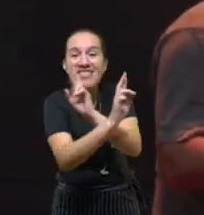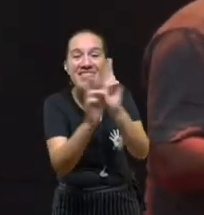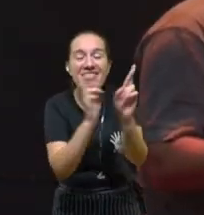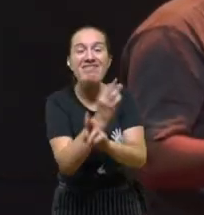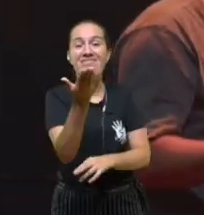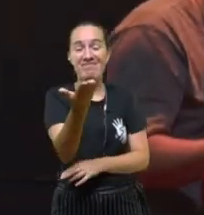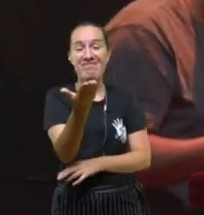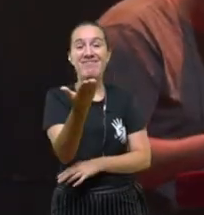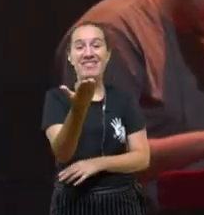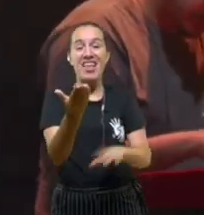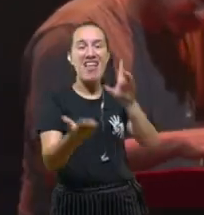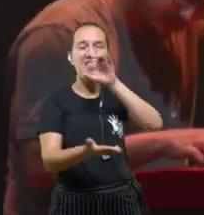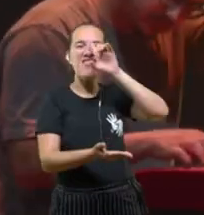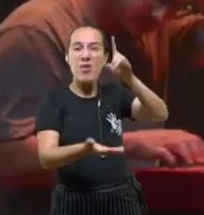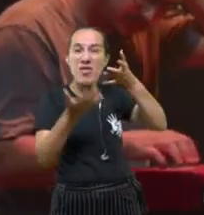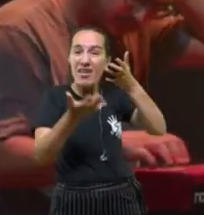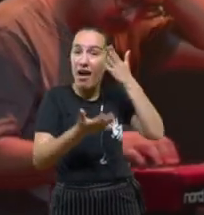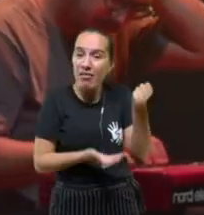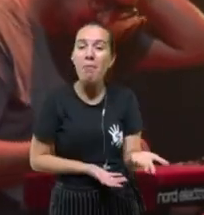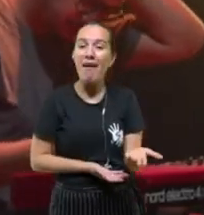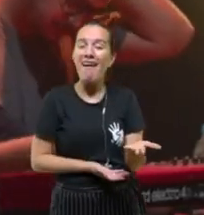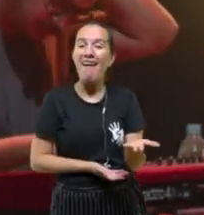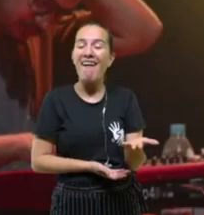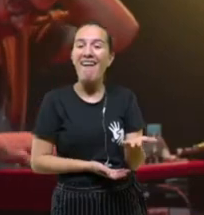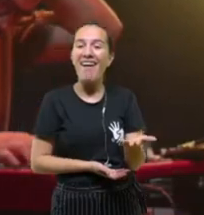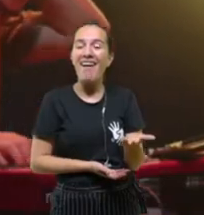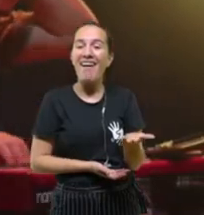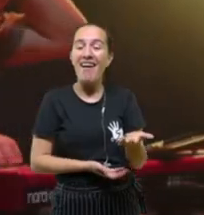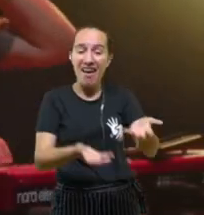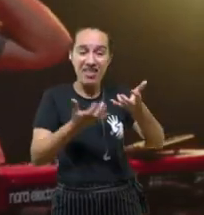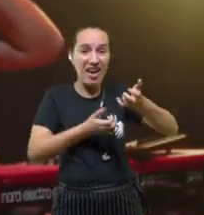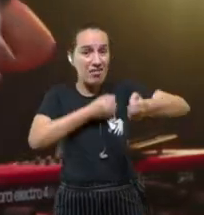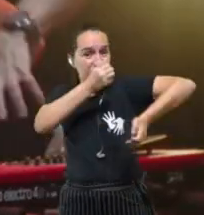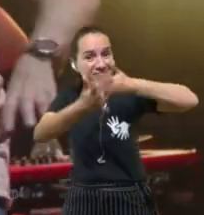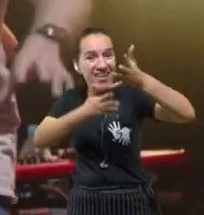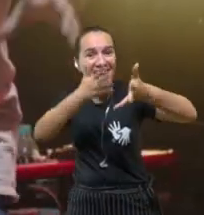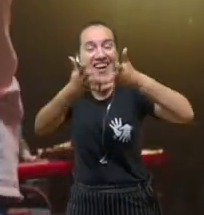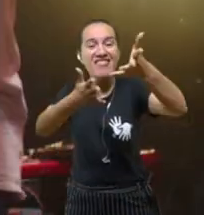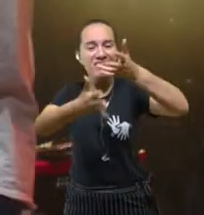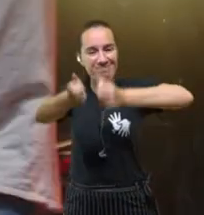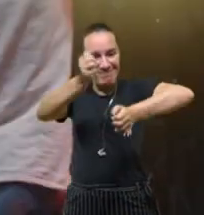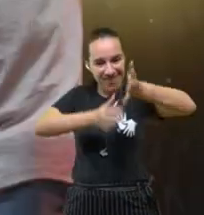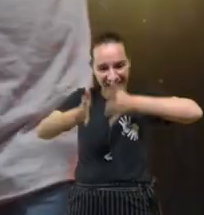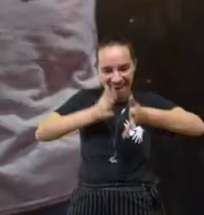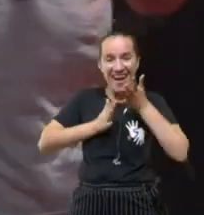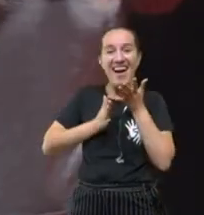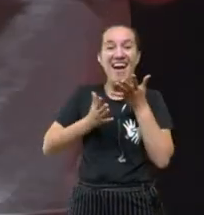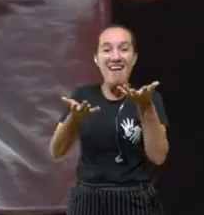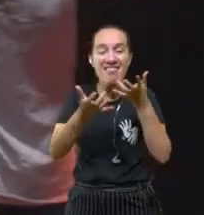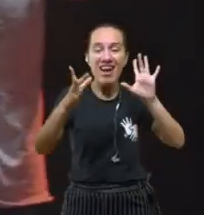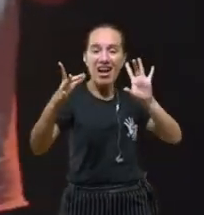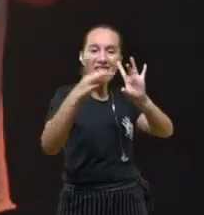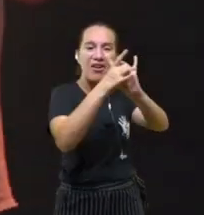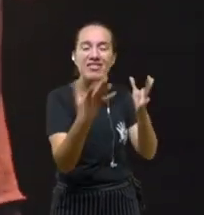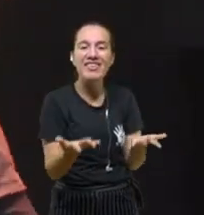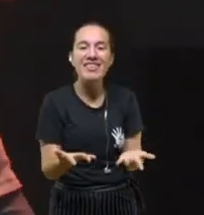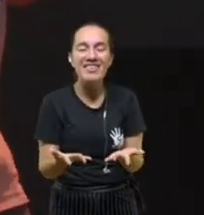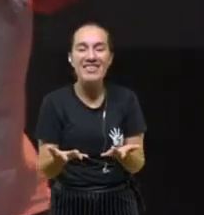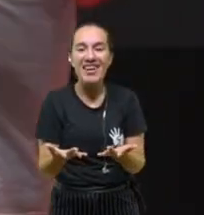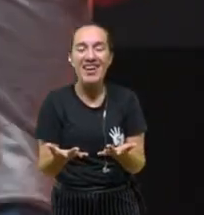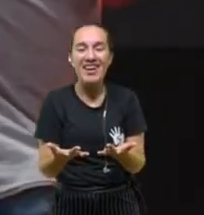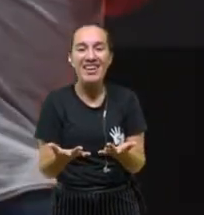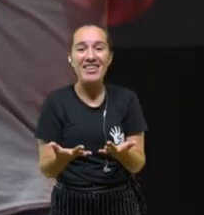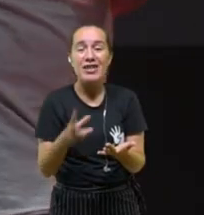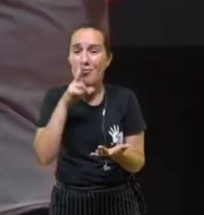quer saber todos os dias, Ele quer ter comunhão, Ele quer estar conectado. Gente, é